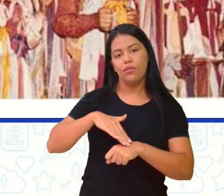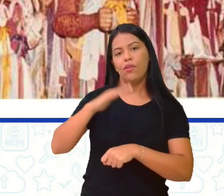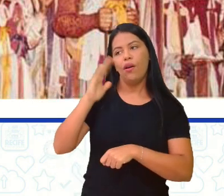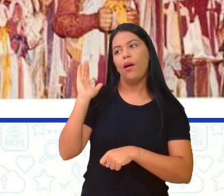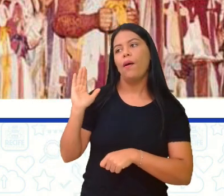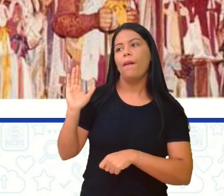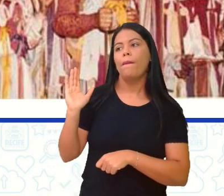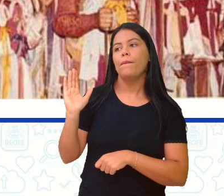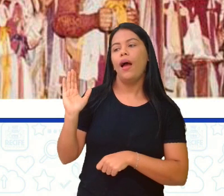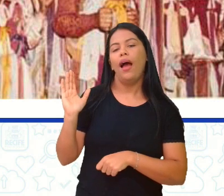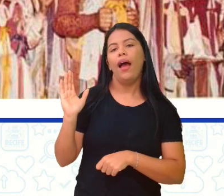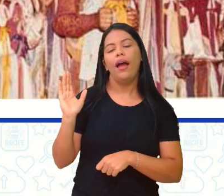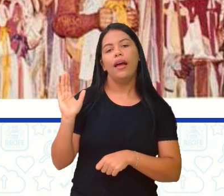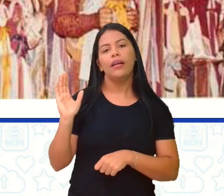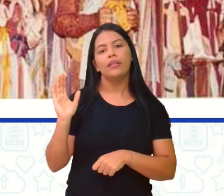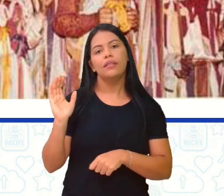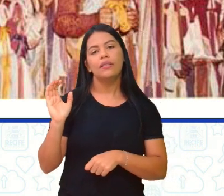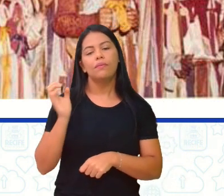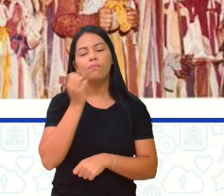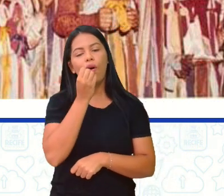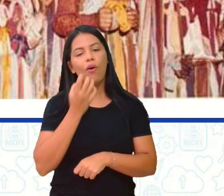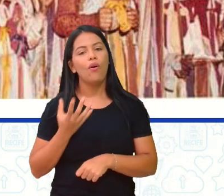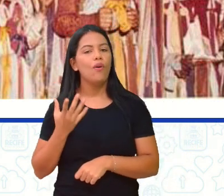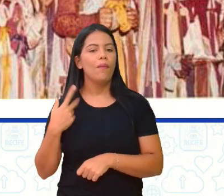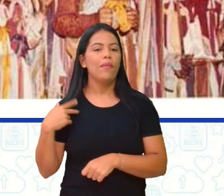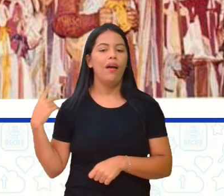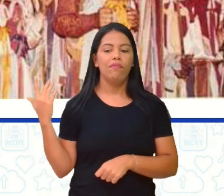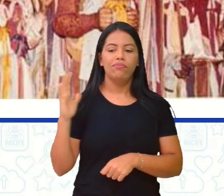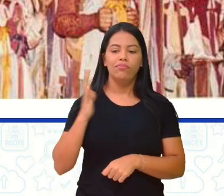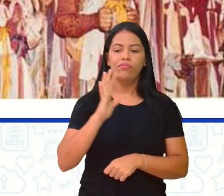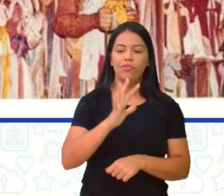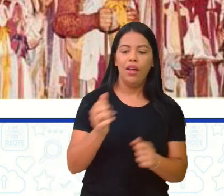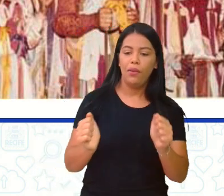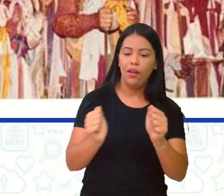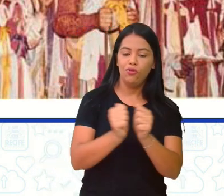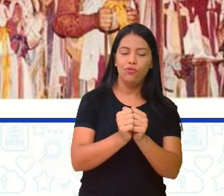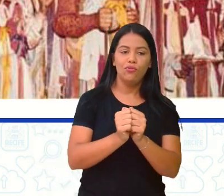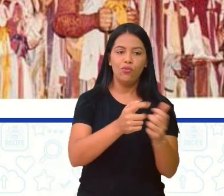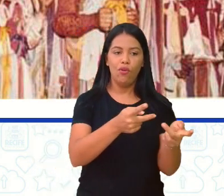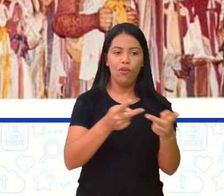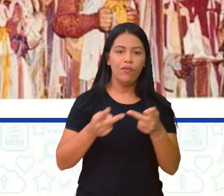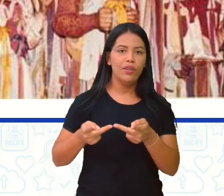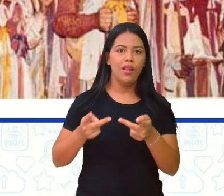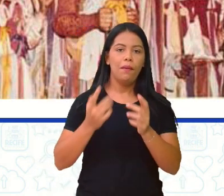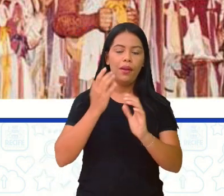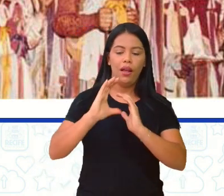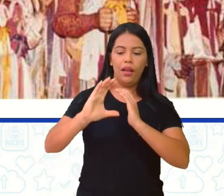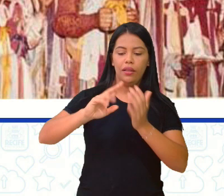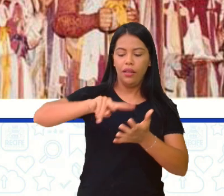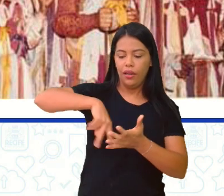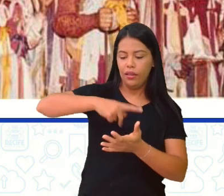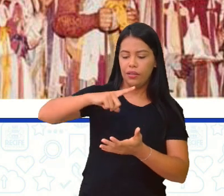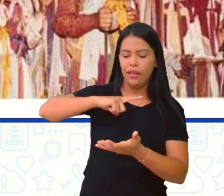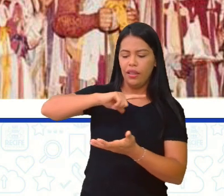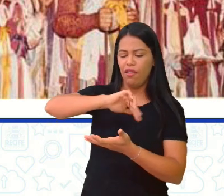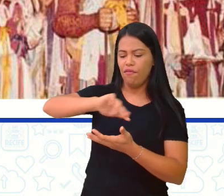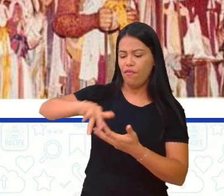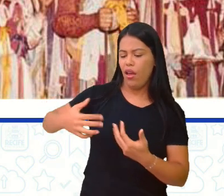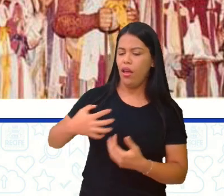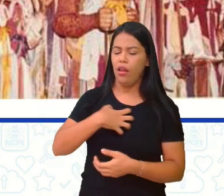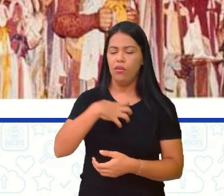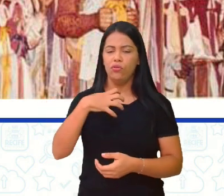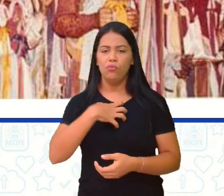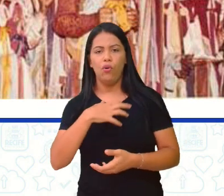gradas e hospitaleiras da região a cantar e dançar, né? O reisado apresenta diversas modalidades e compõe-se